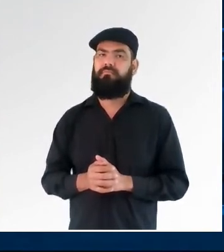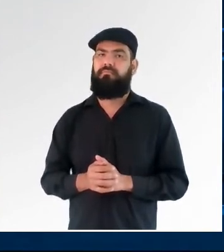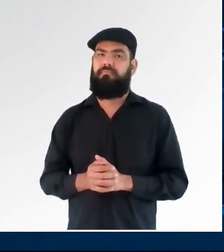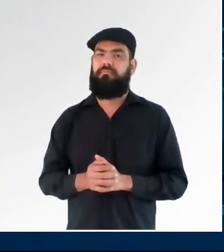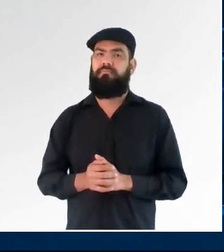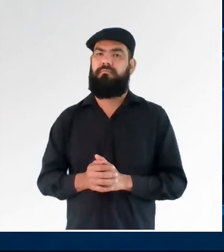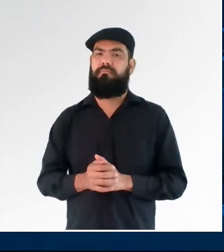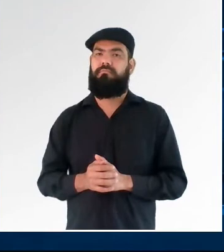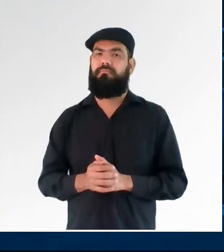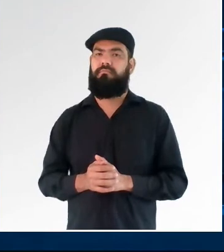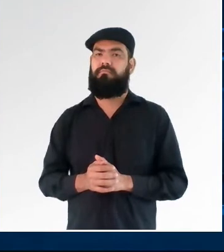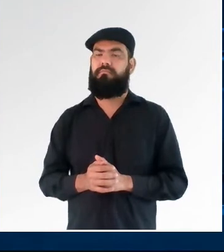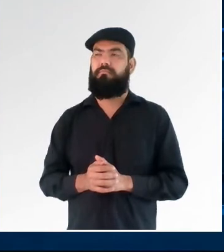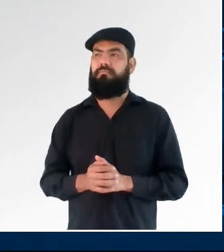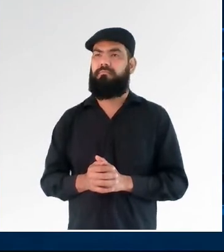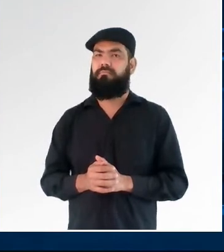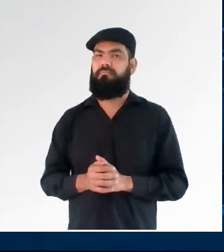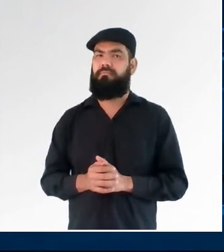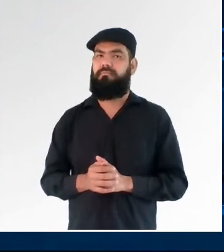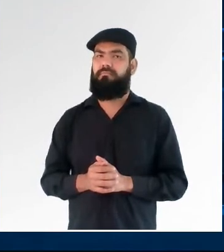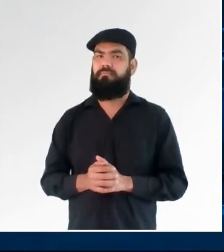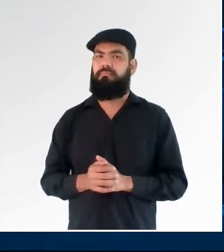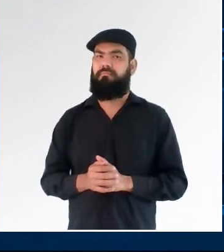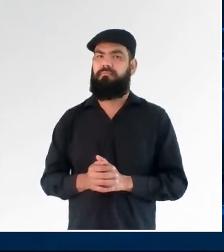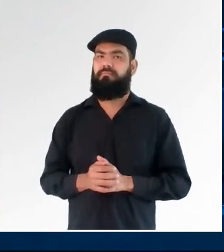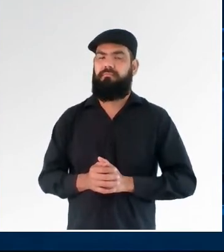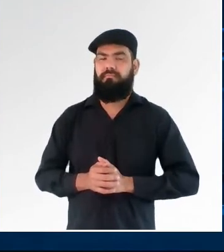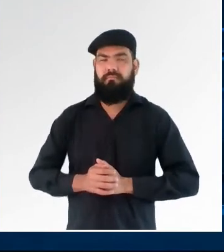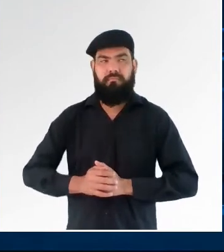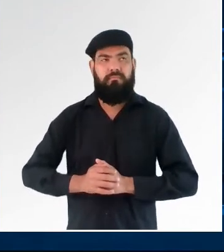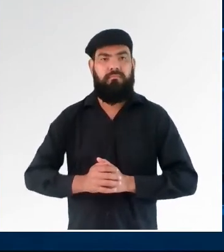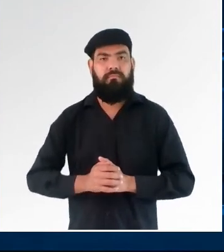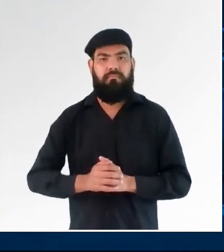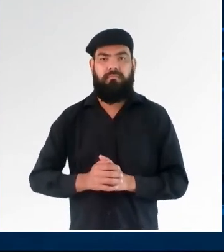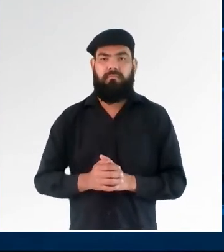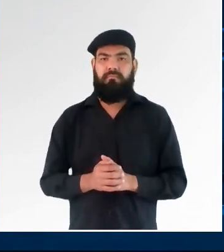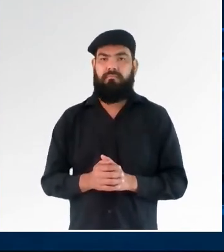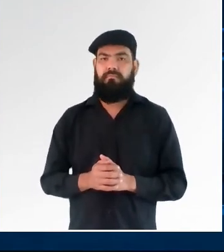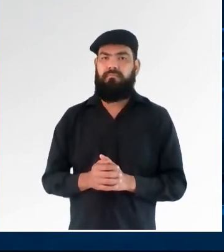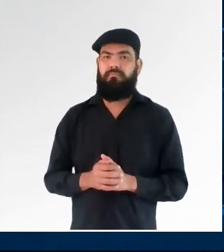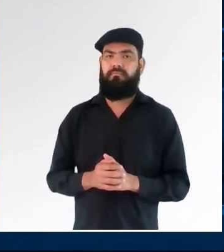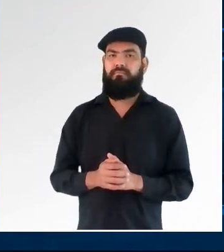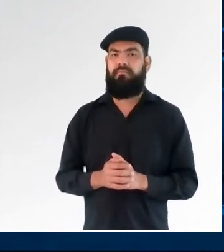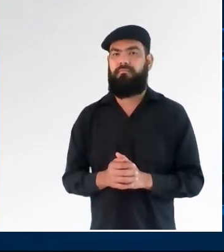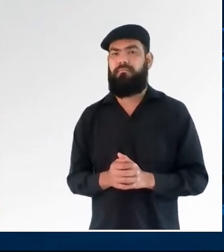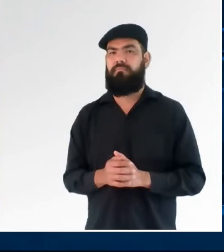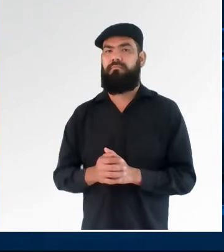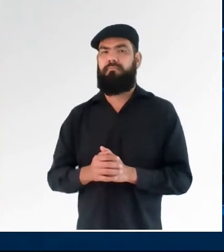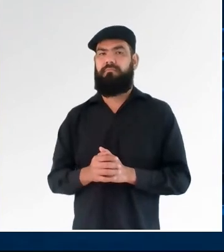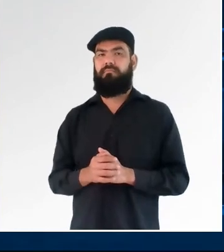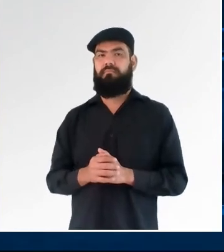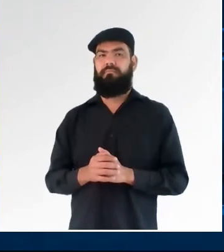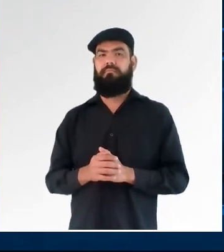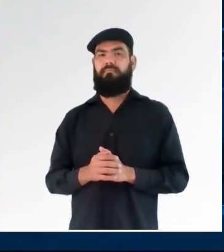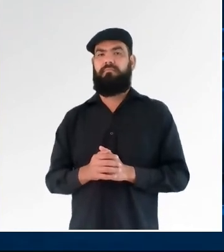Muito bem, vamos lá. Opa, aqui. Então, Aquaman é um carnaval de cores, olha só, vamos lá, voltando.